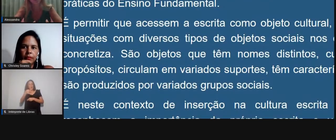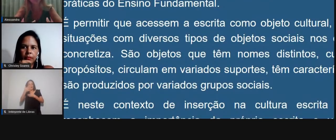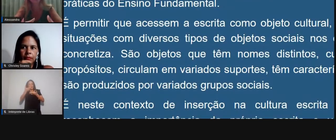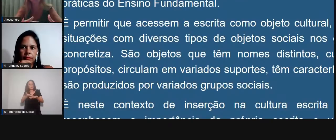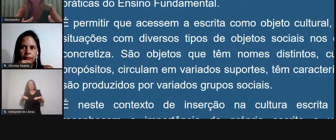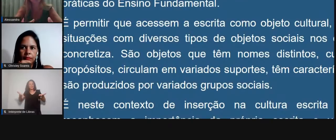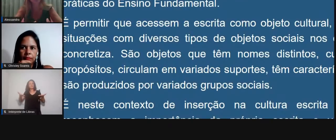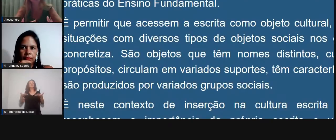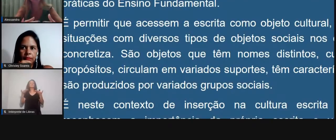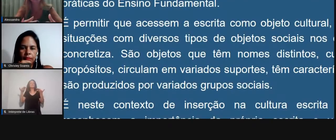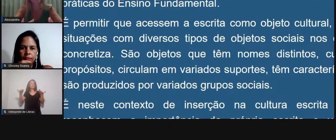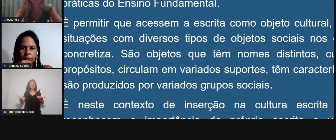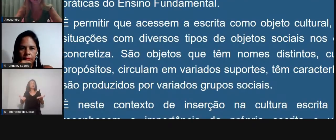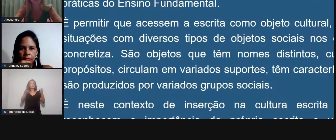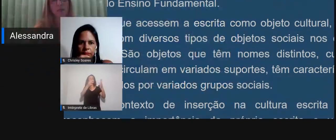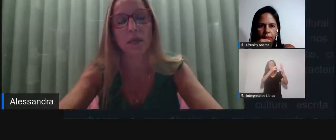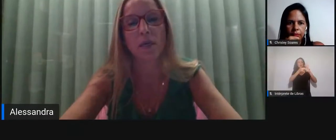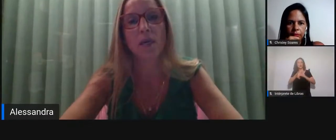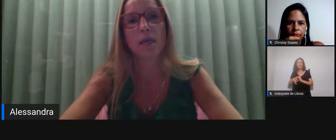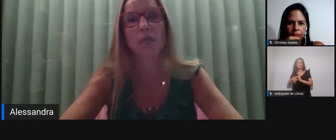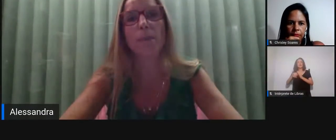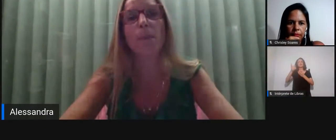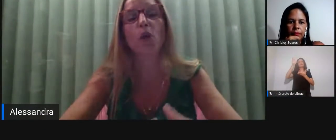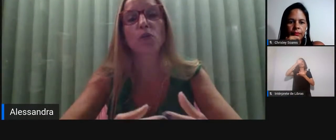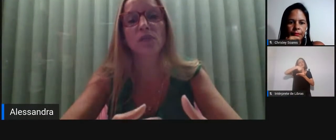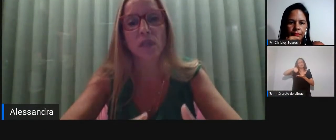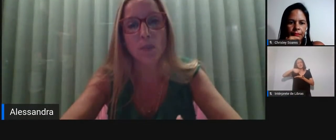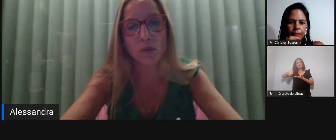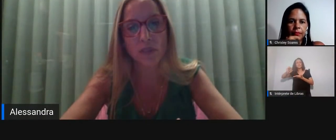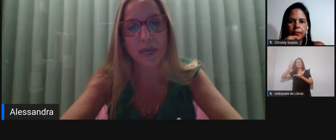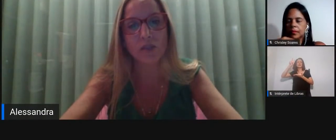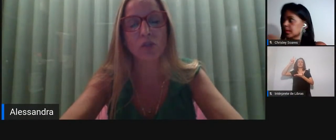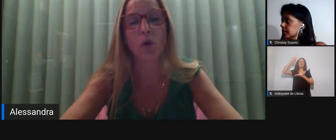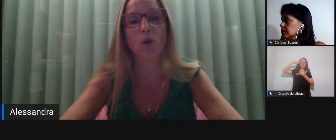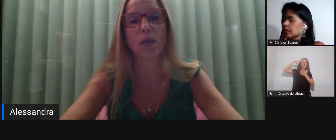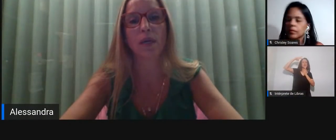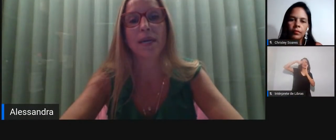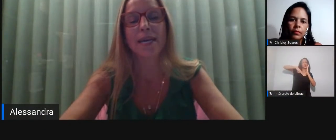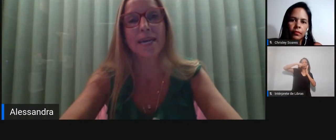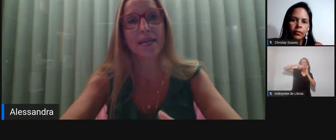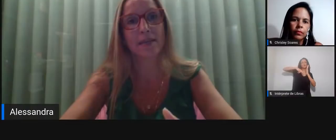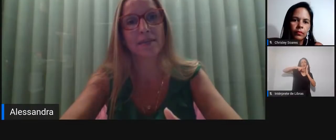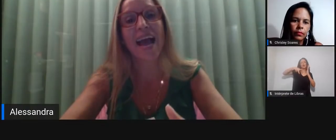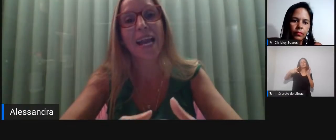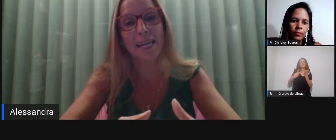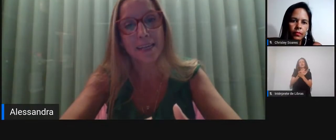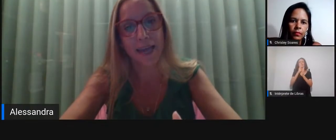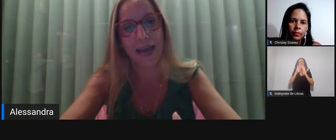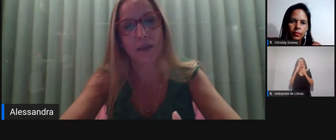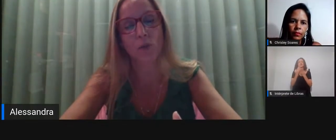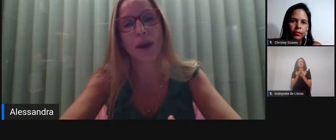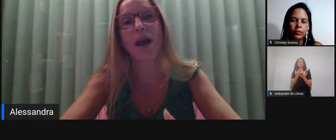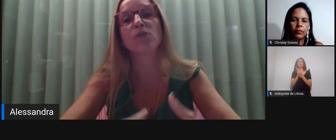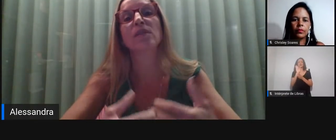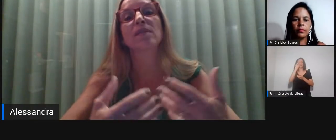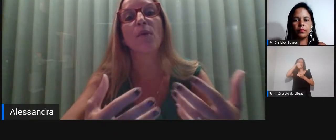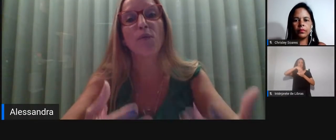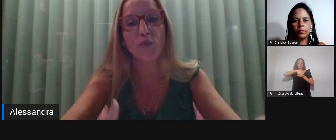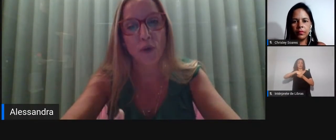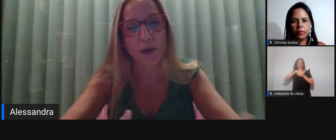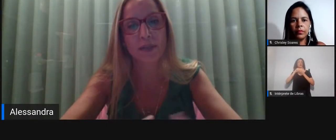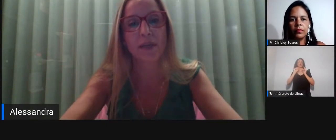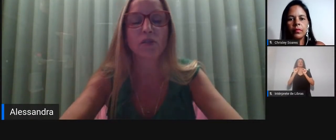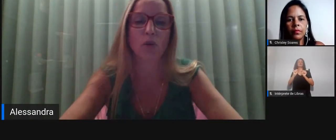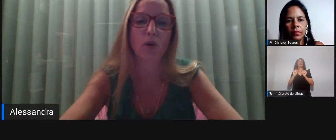de uso da leitura e da escrita que produzimos na escola e que está alinhado aos que